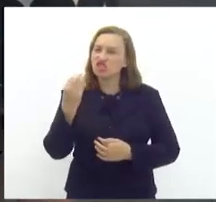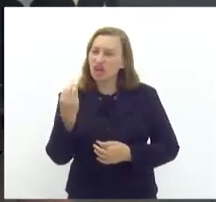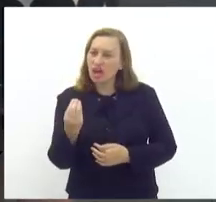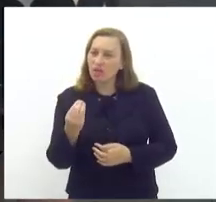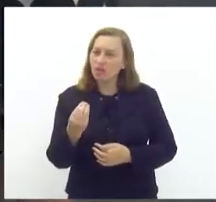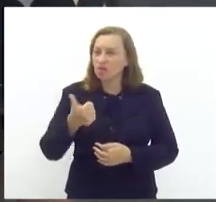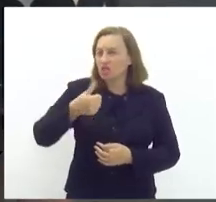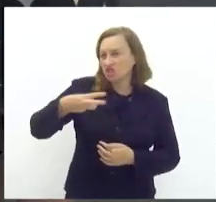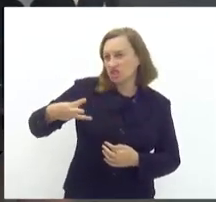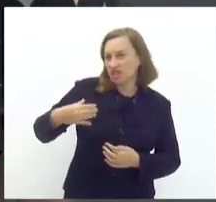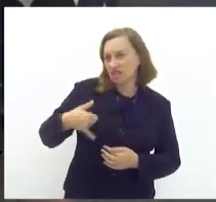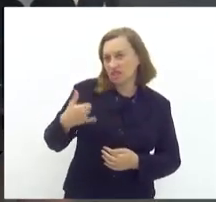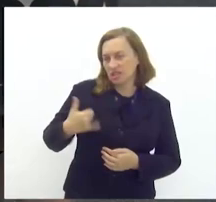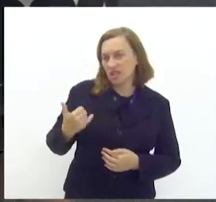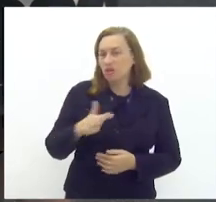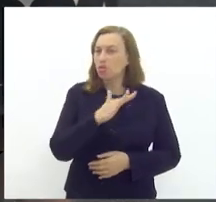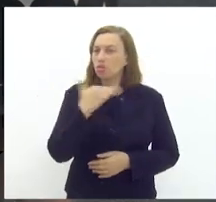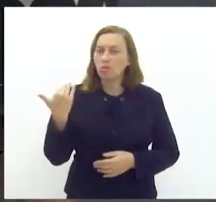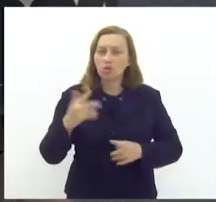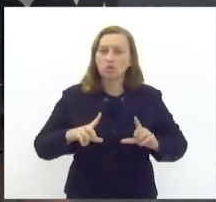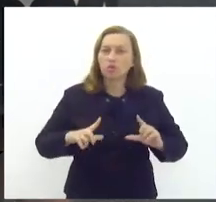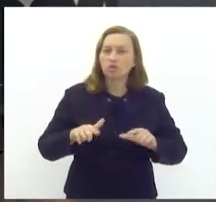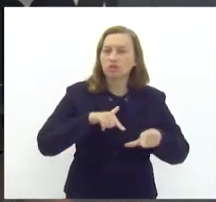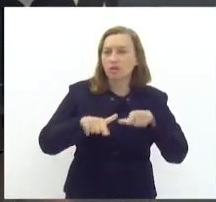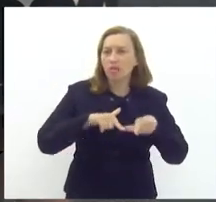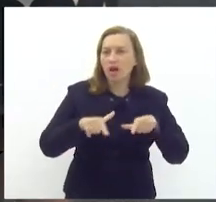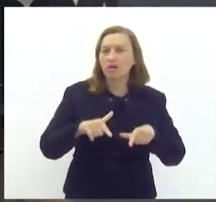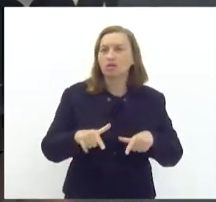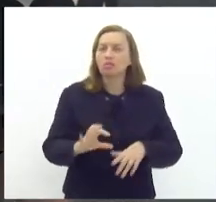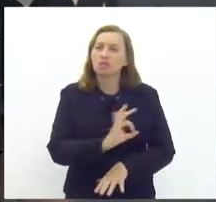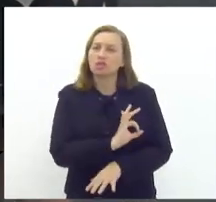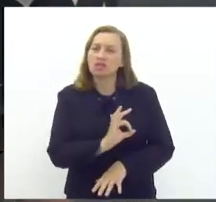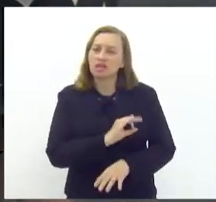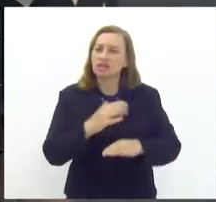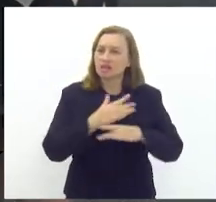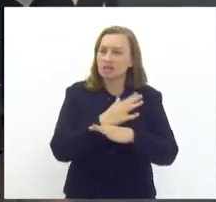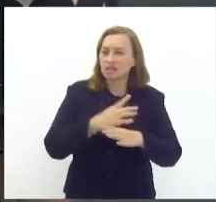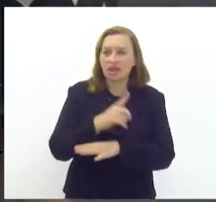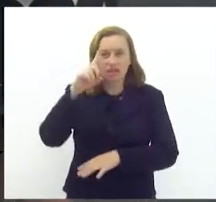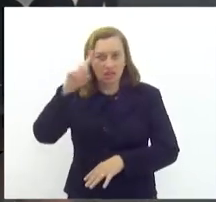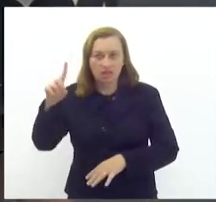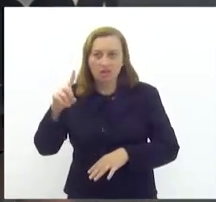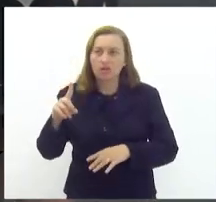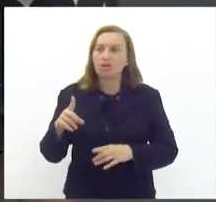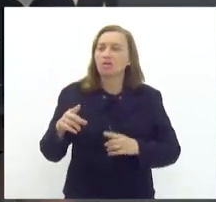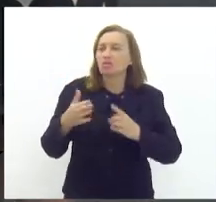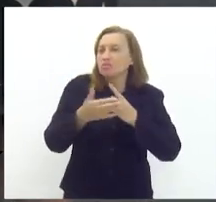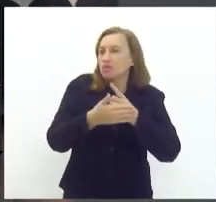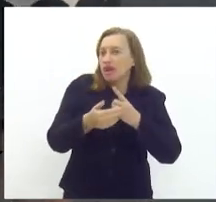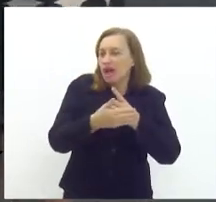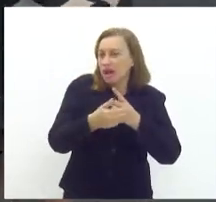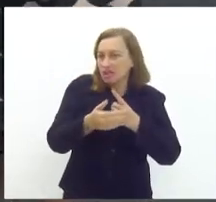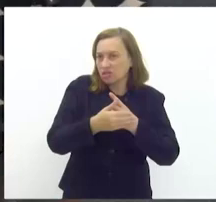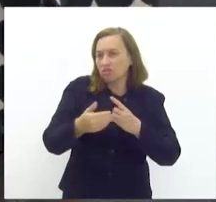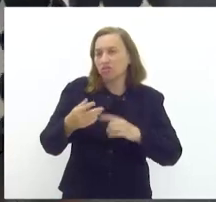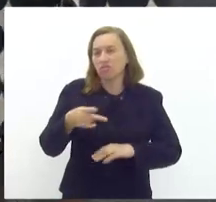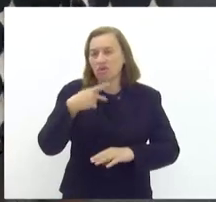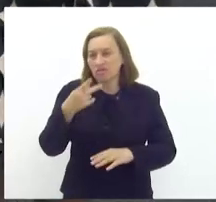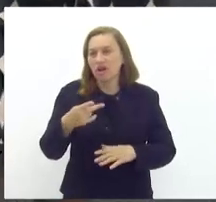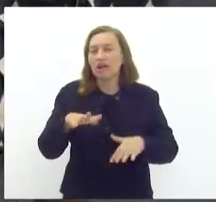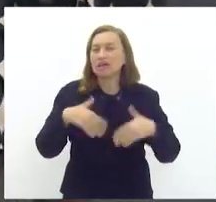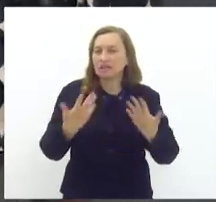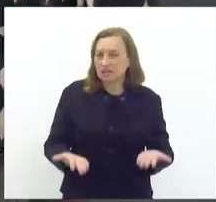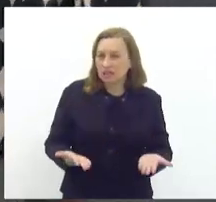13 anos morto numa ação policial na Cidade de Deus uma palavra de carinho de acalento então é